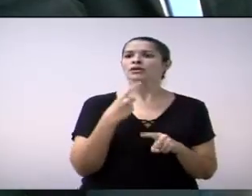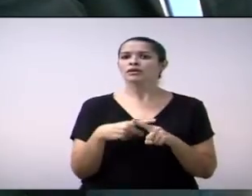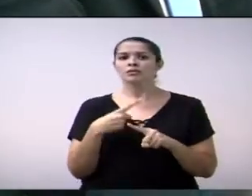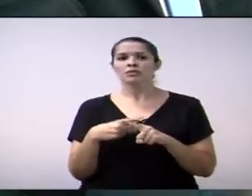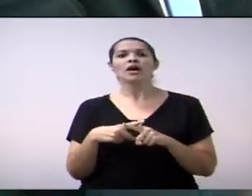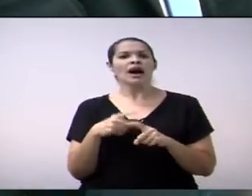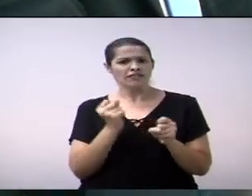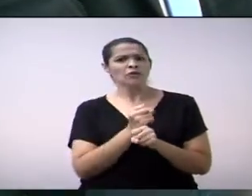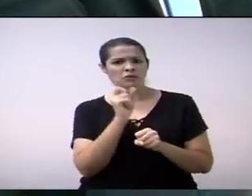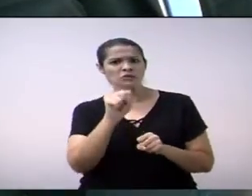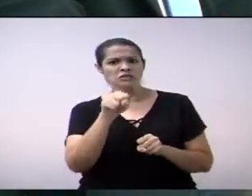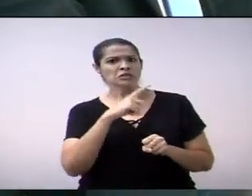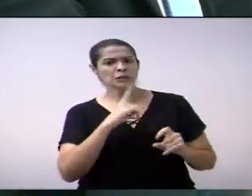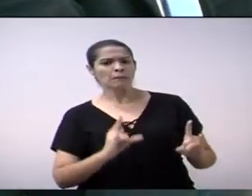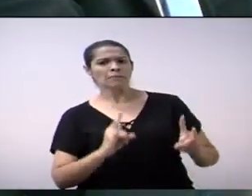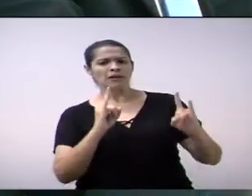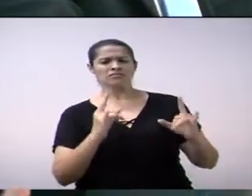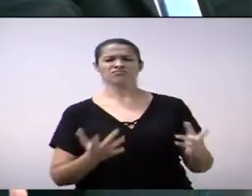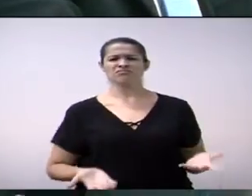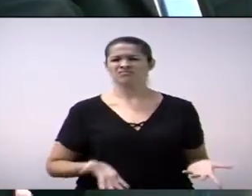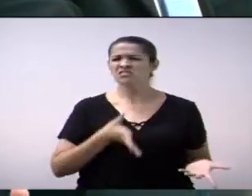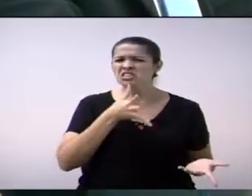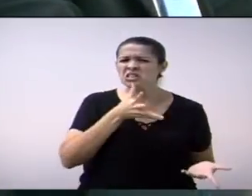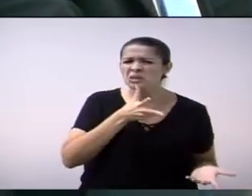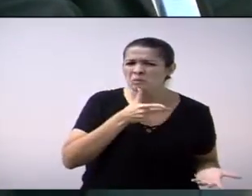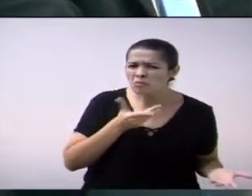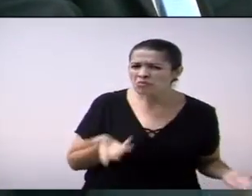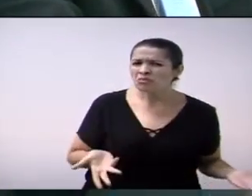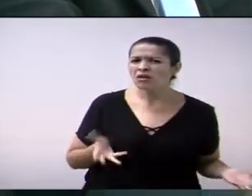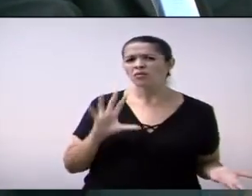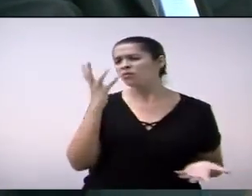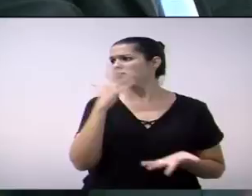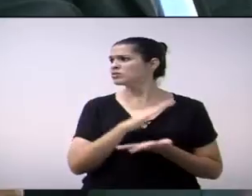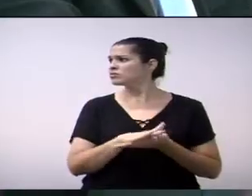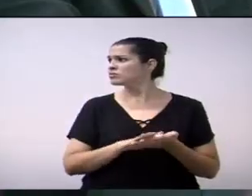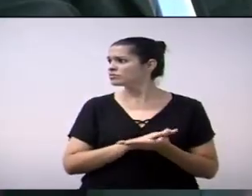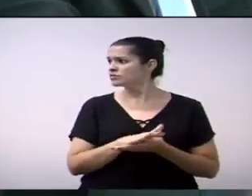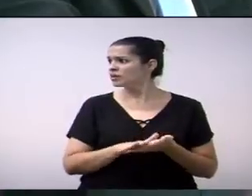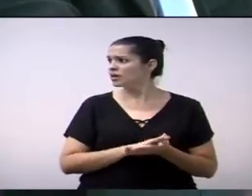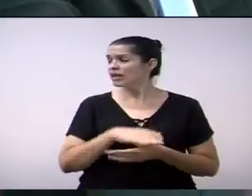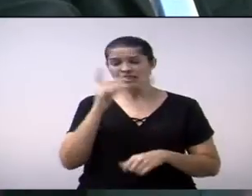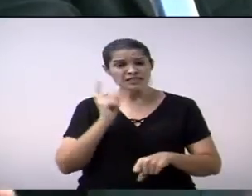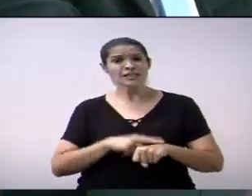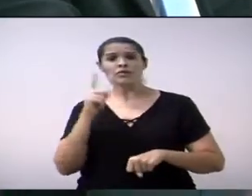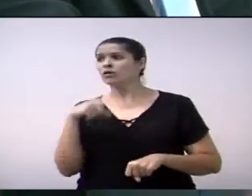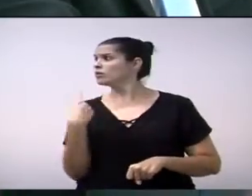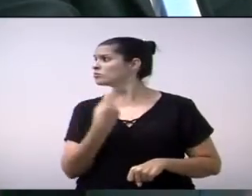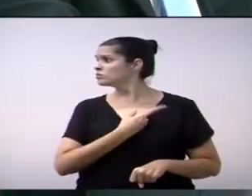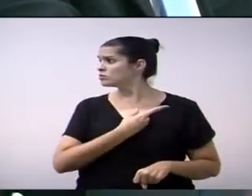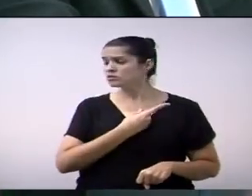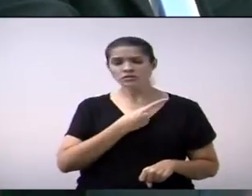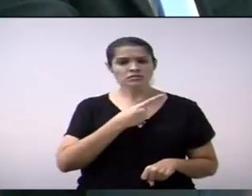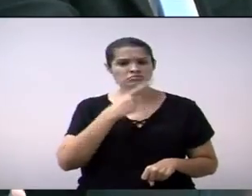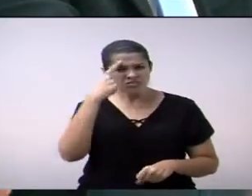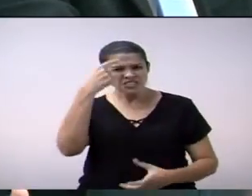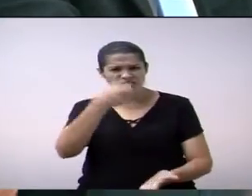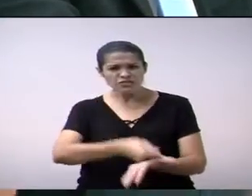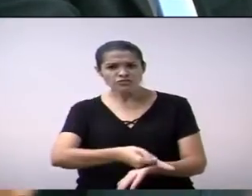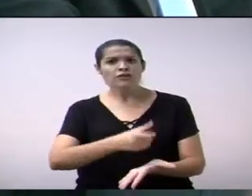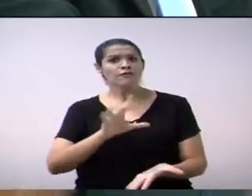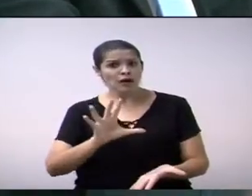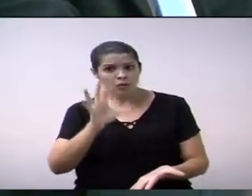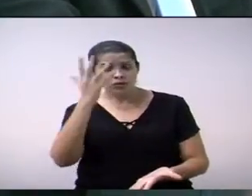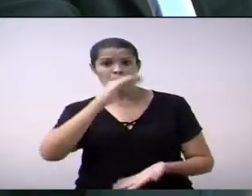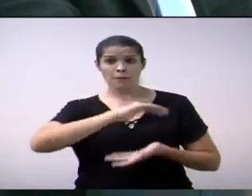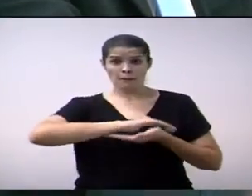poupa-tempo aqui para a nossa cidade, e eu acho também que está na hora da gente saber se isso vai vir para cá ou não vai vir. Se não vier, também, pelo